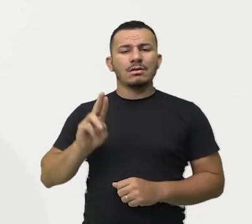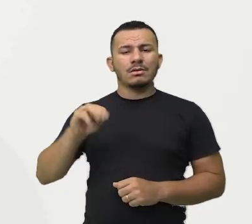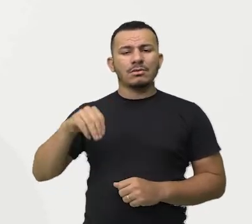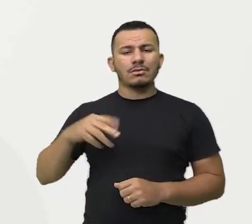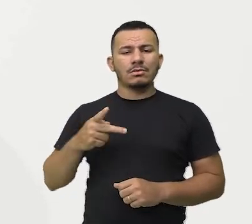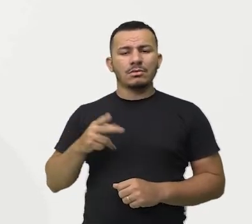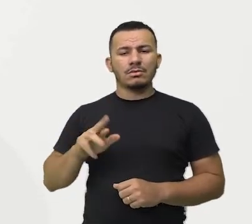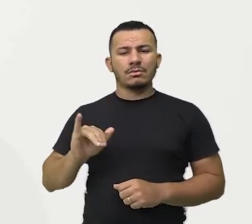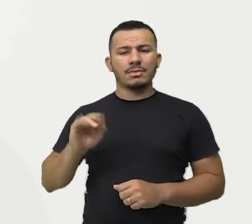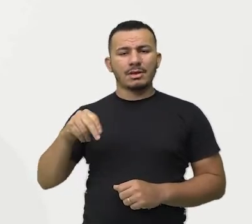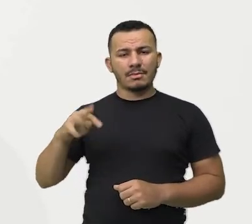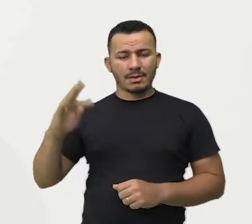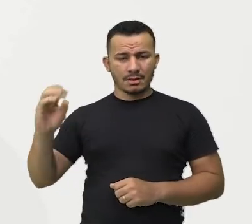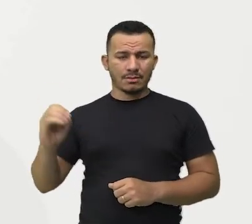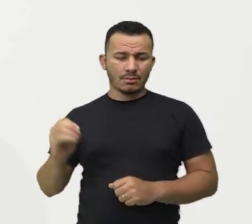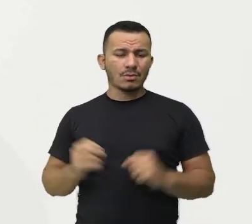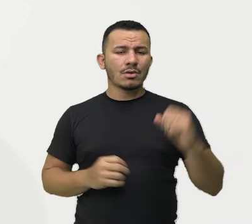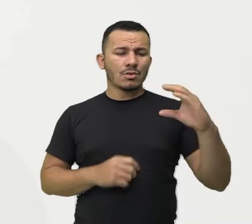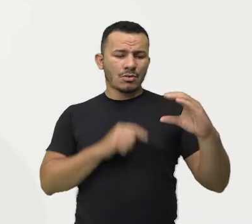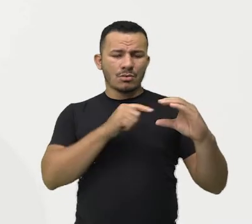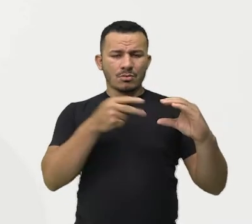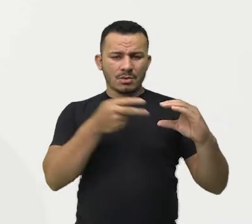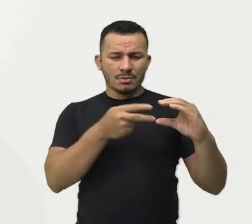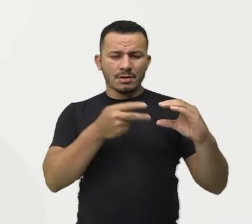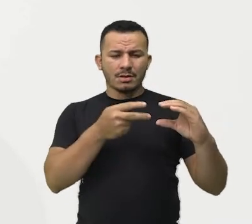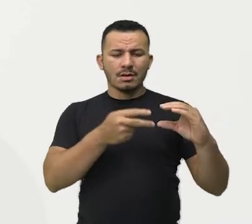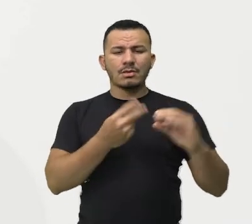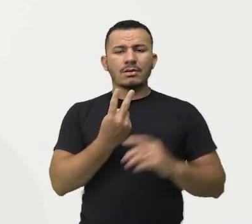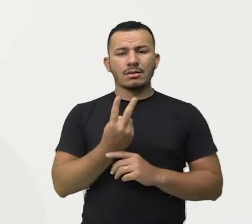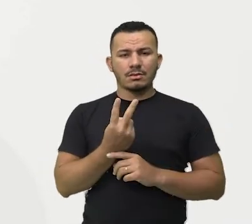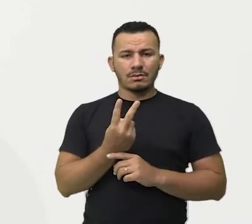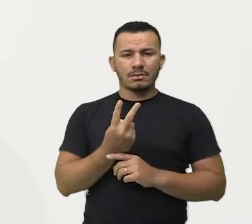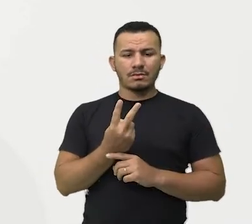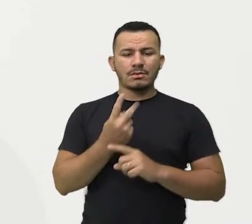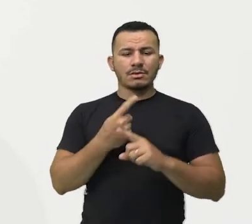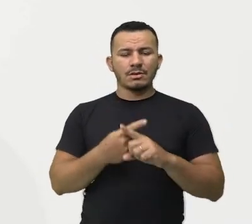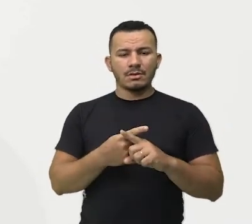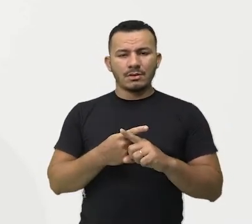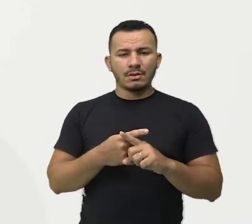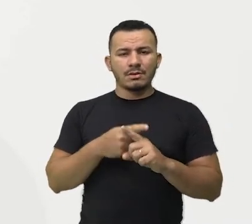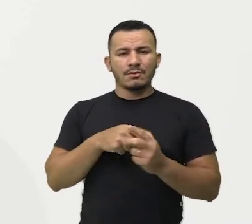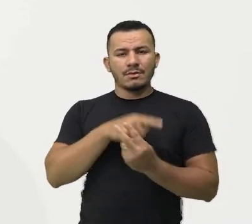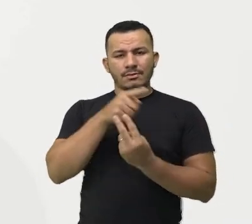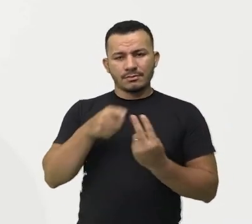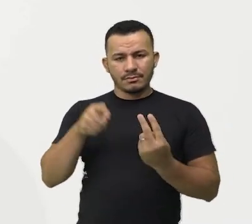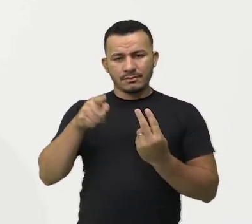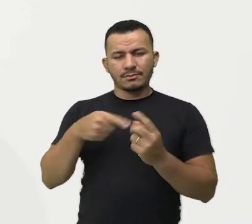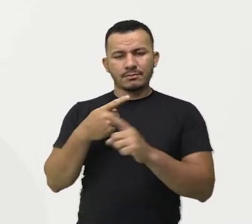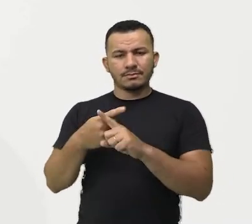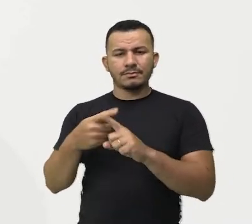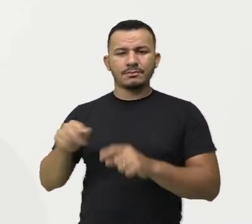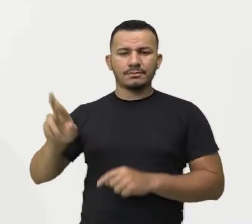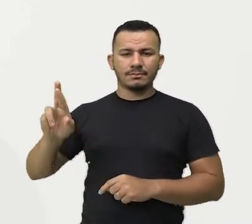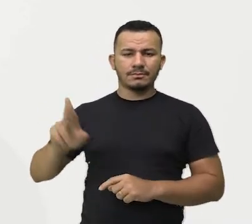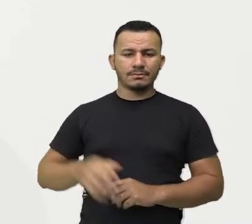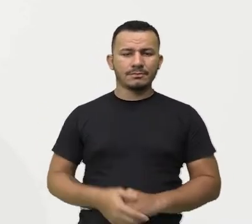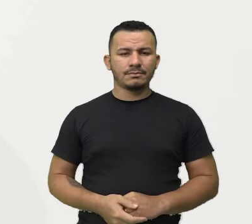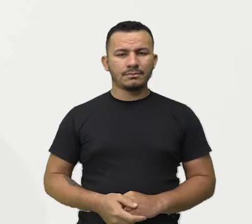o comprimento da circunferência. E você sabe que o comprimento é 2 que